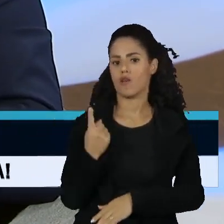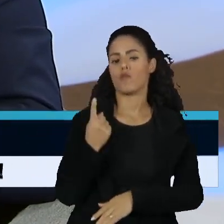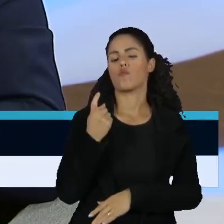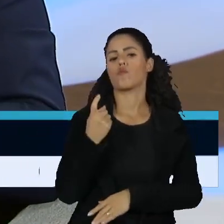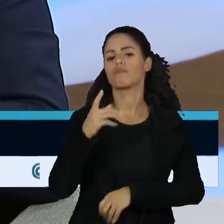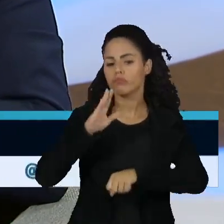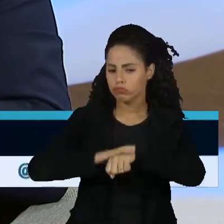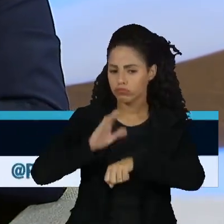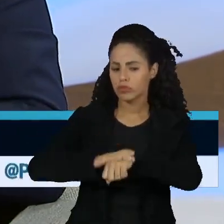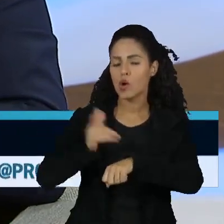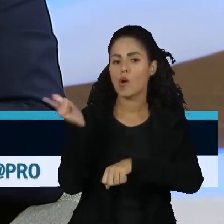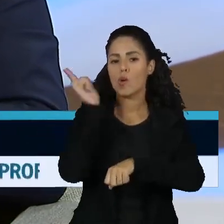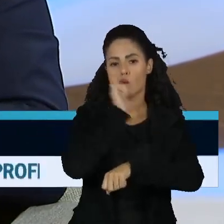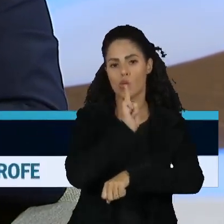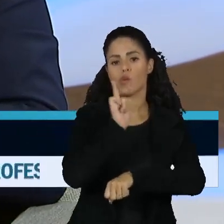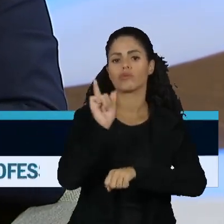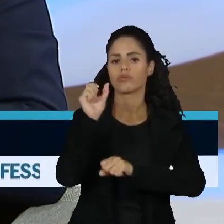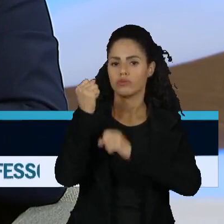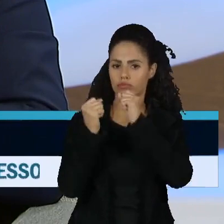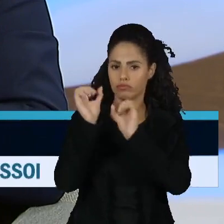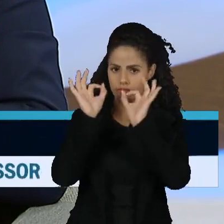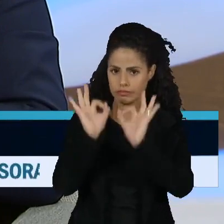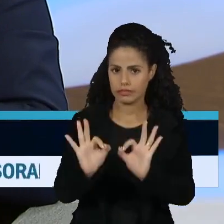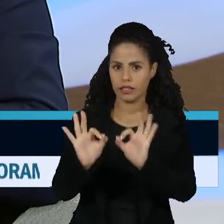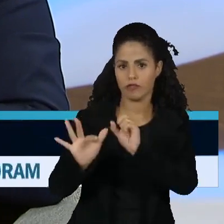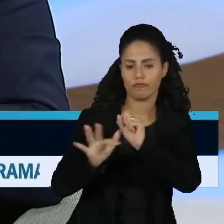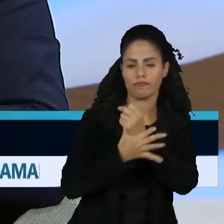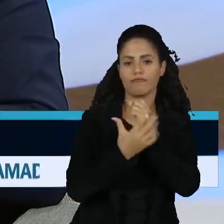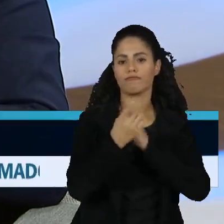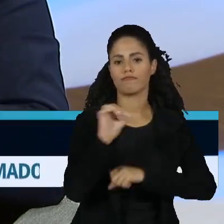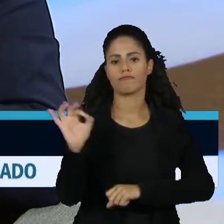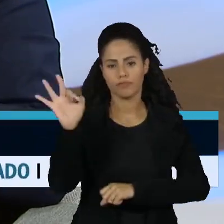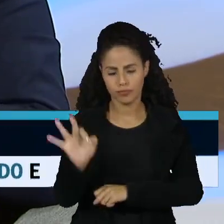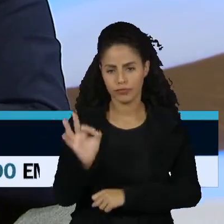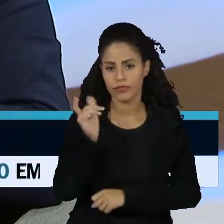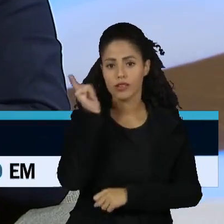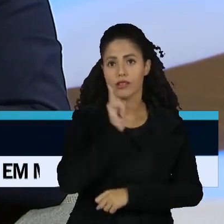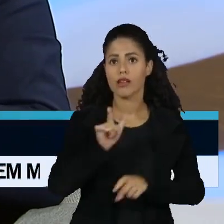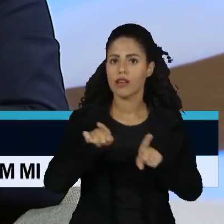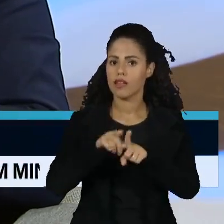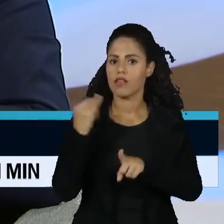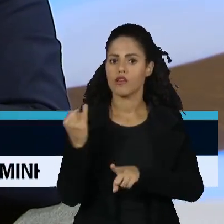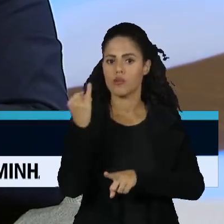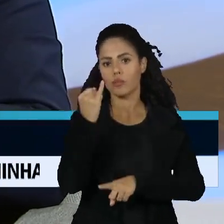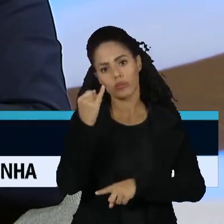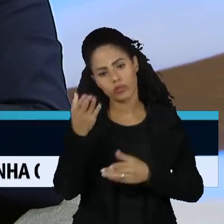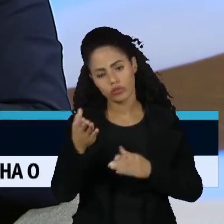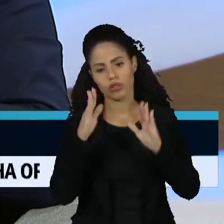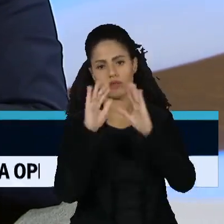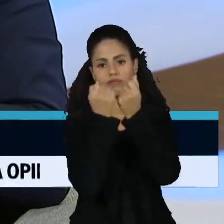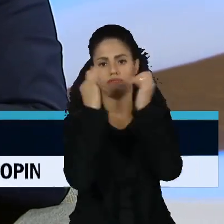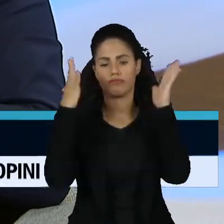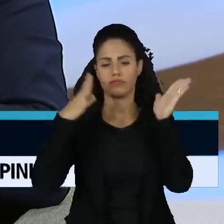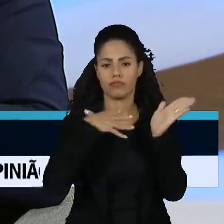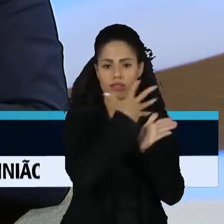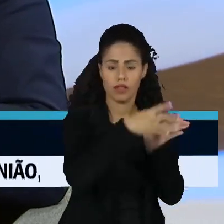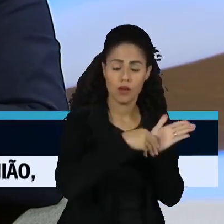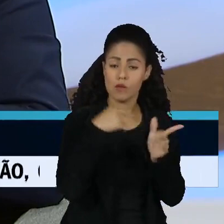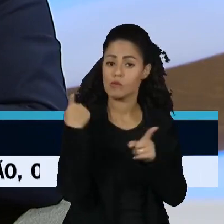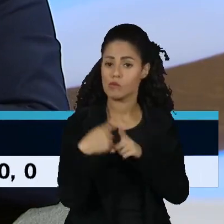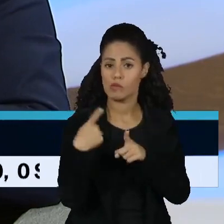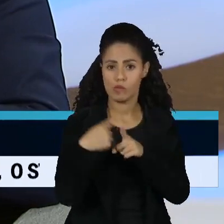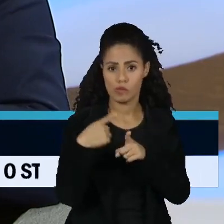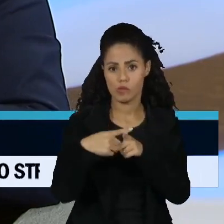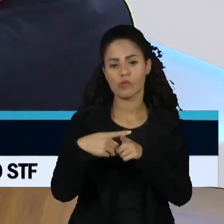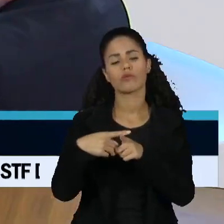capaz de fazer essa operação com segurança total. E isso é importante para a Amazônia, porque é uma operação